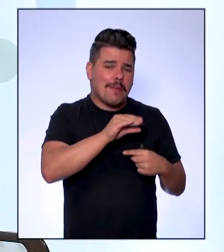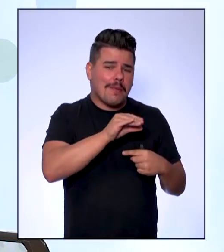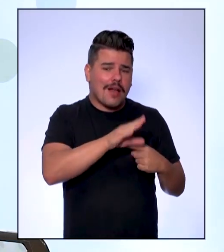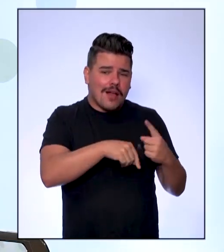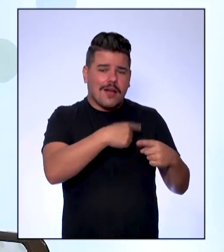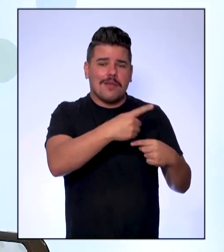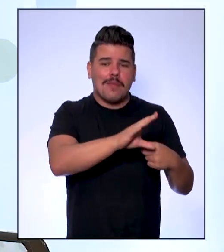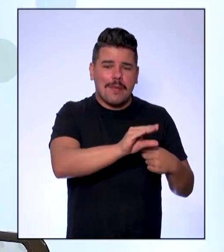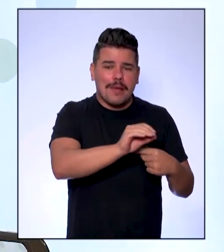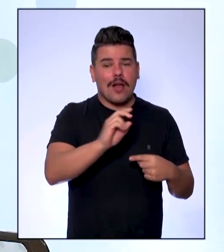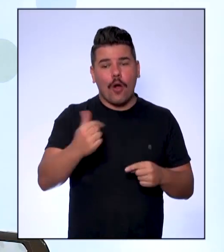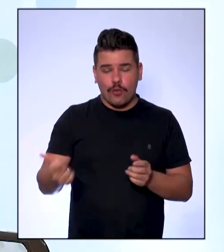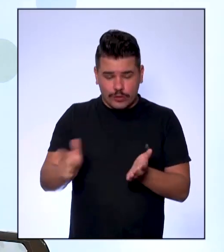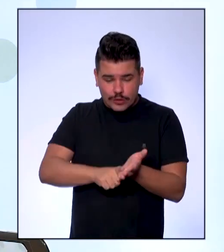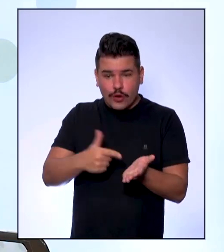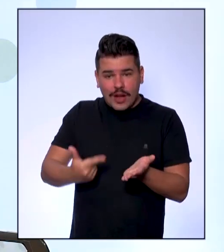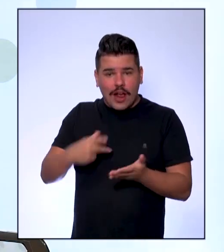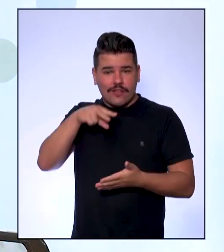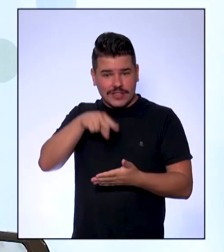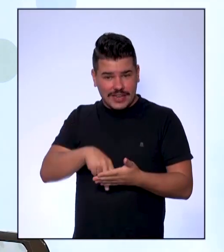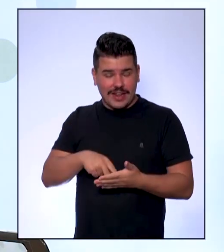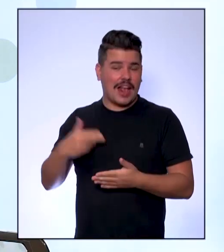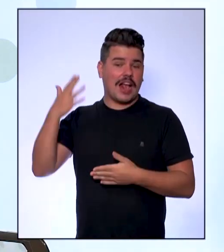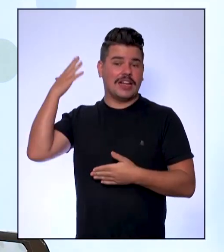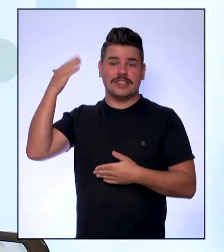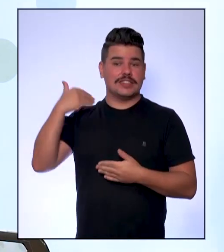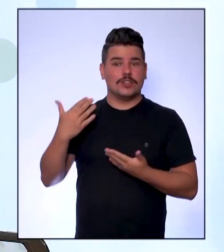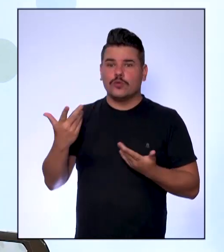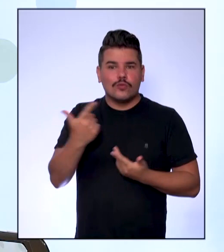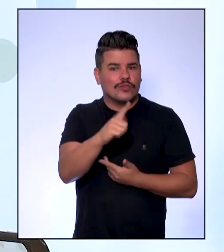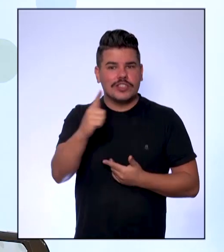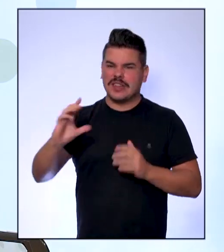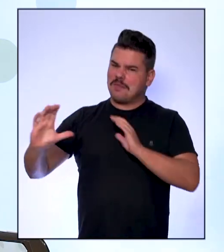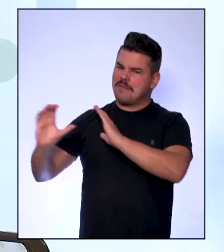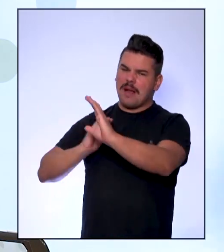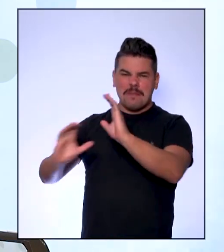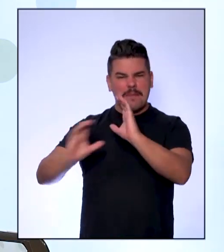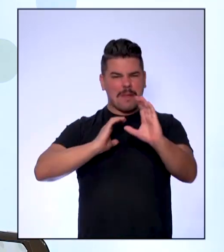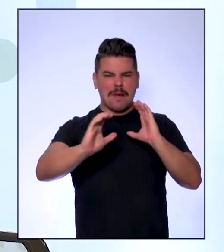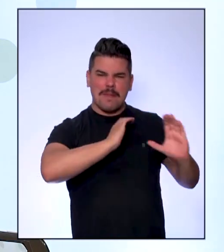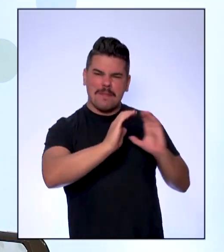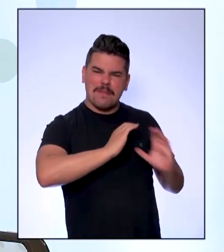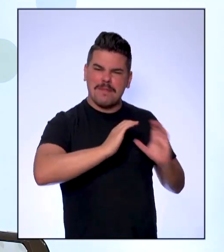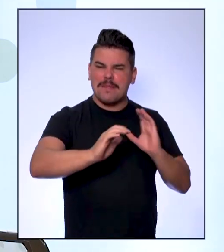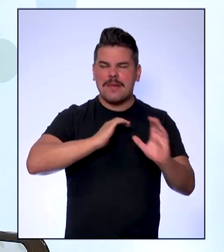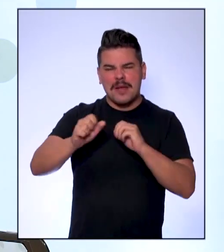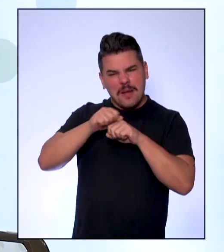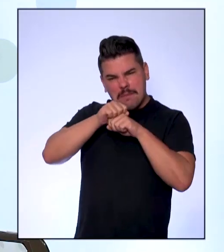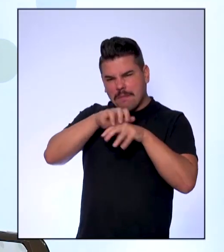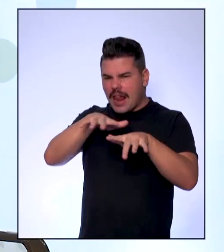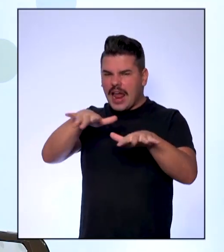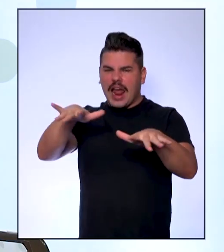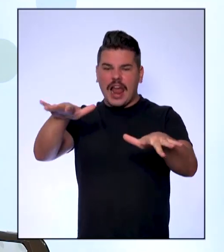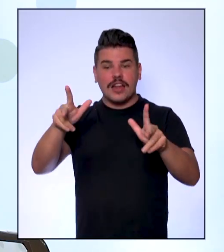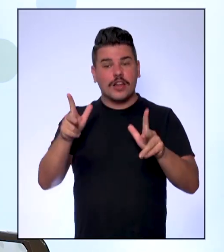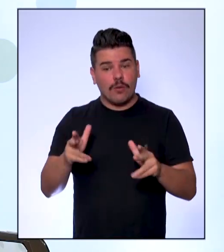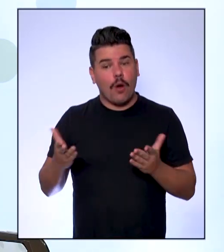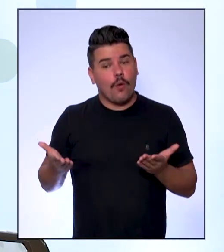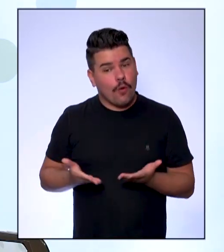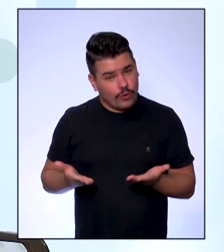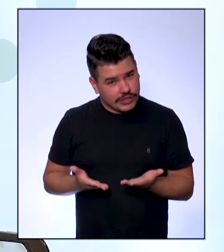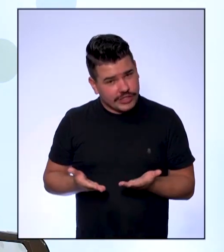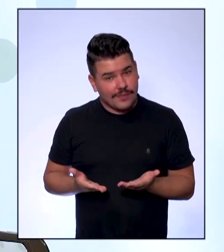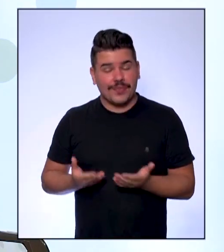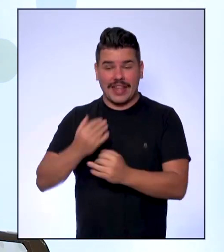no jornal que você leu, coisas do tipo. A gente não tinha tanta essa disseminação de notícias como a gente tem hoje. Quando a gente fala